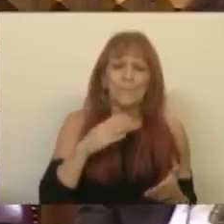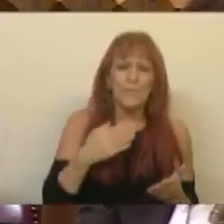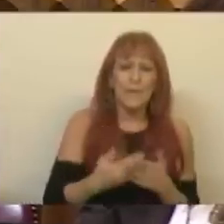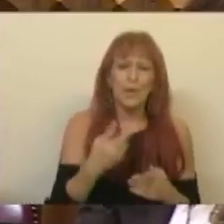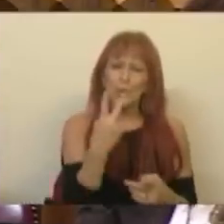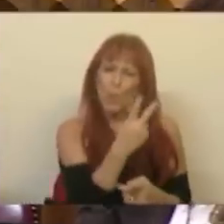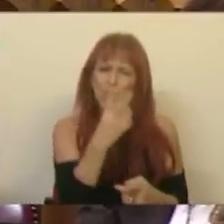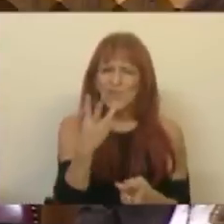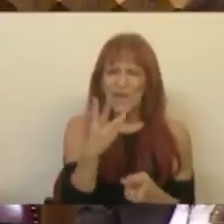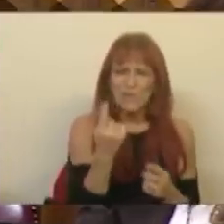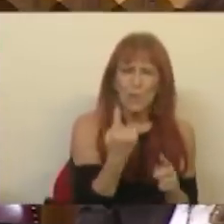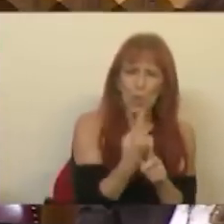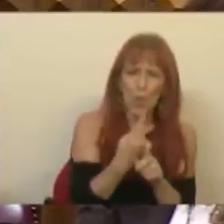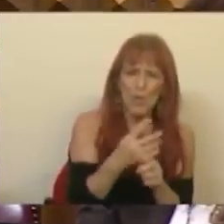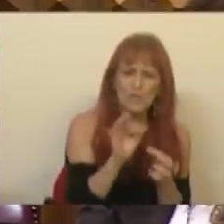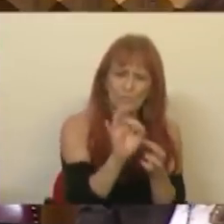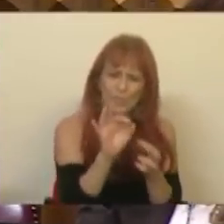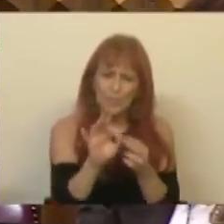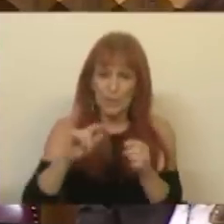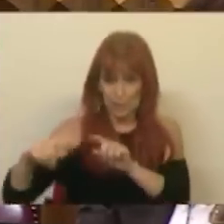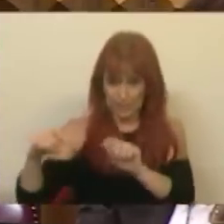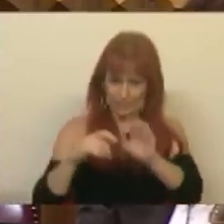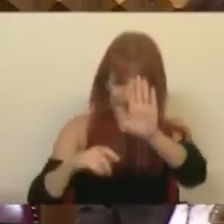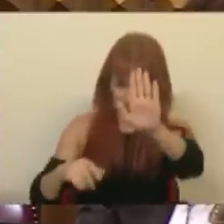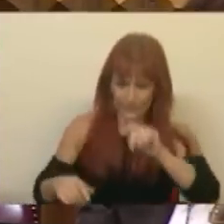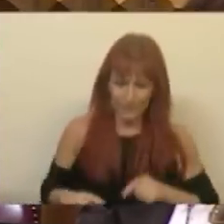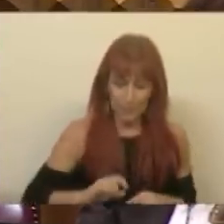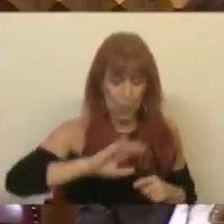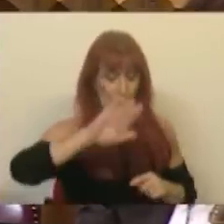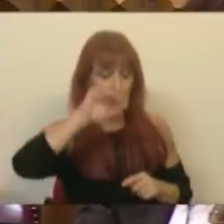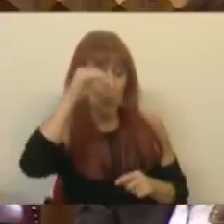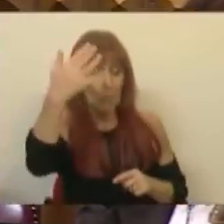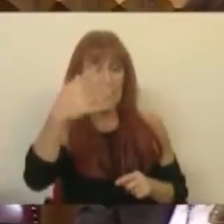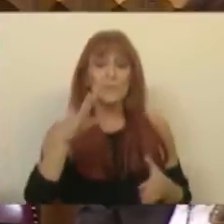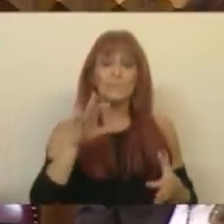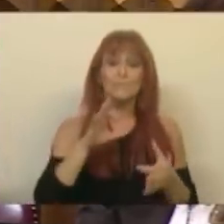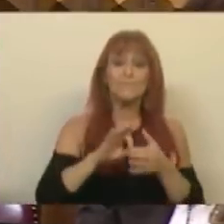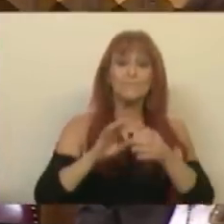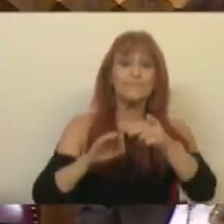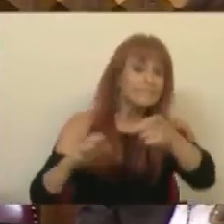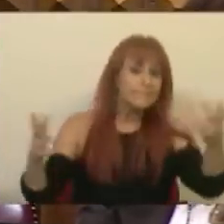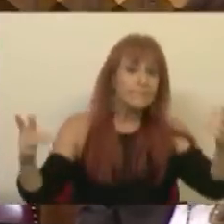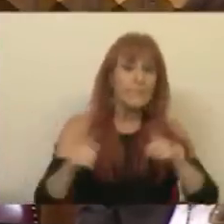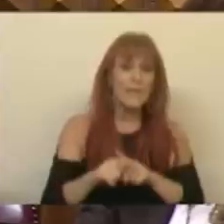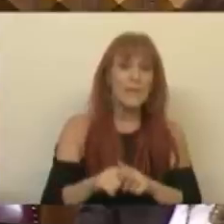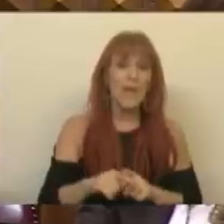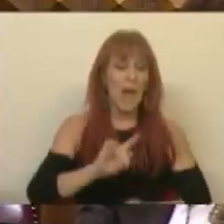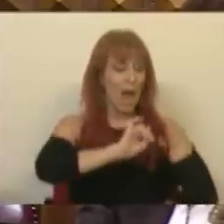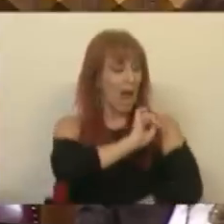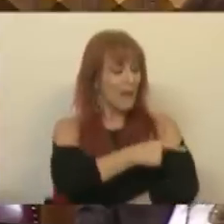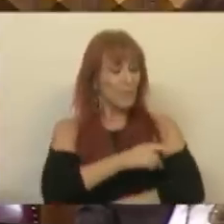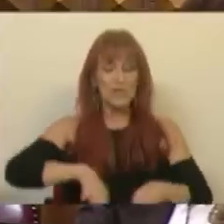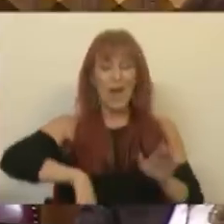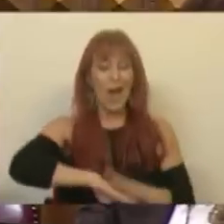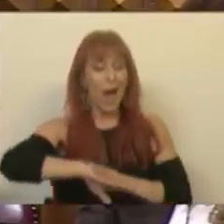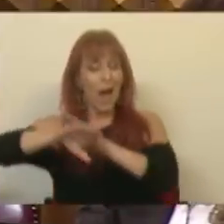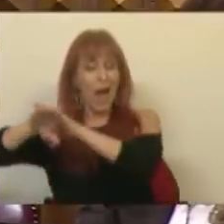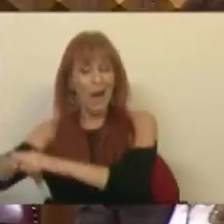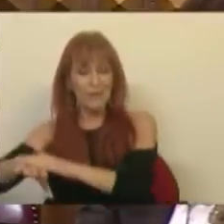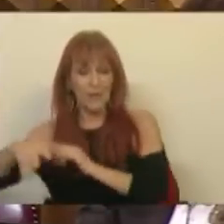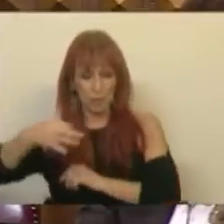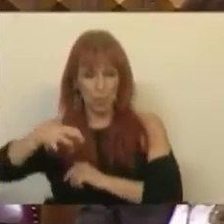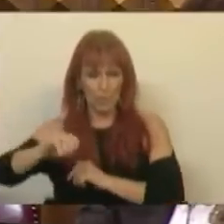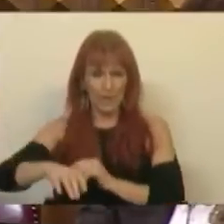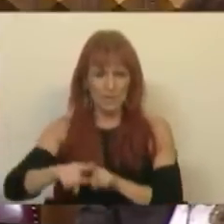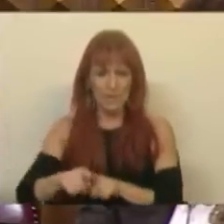dois ou três apontamentos do debate o primeiro diz respeito às Forças à direita do PS